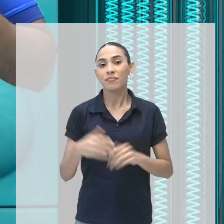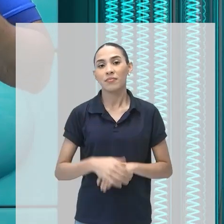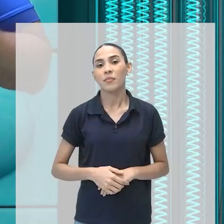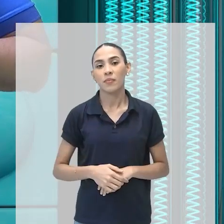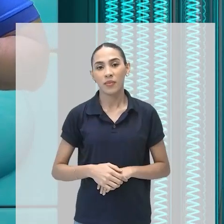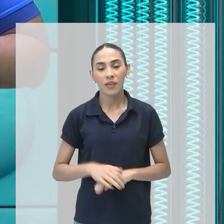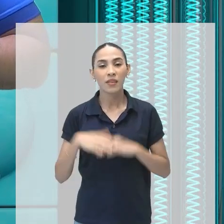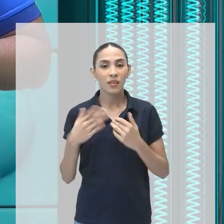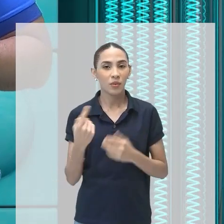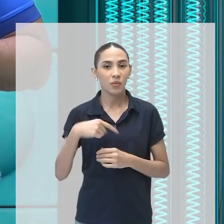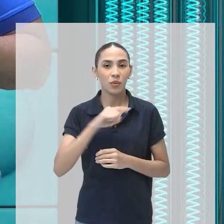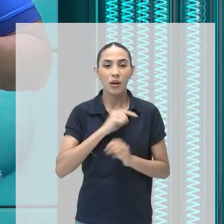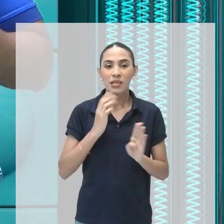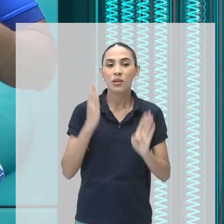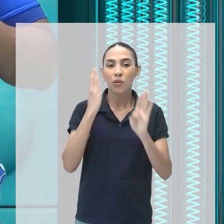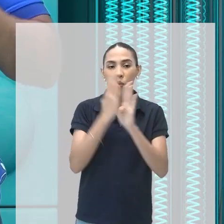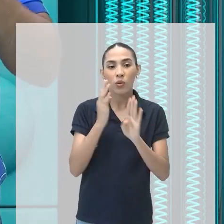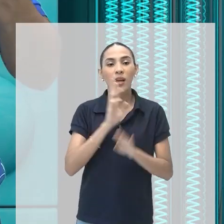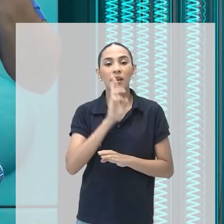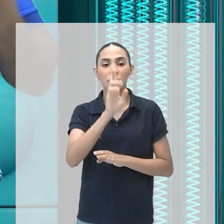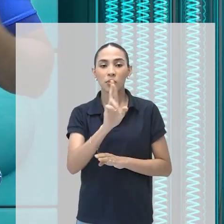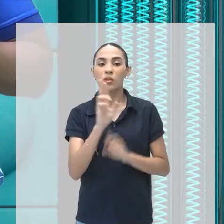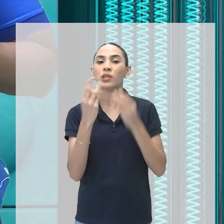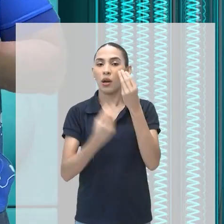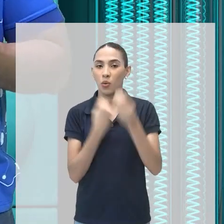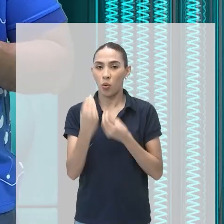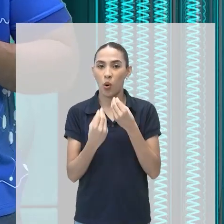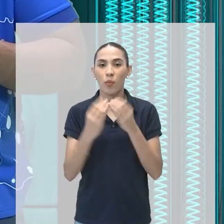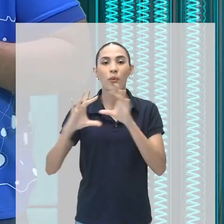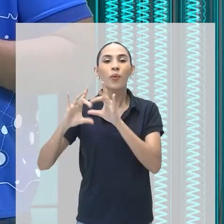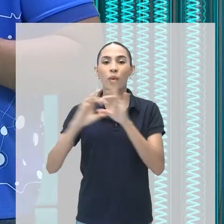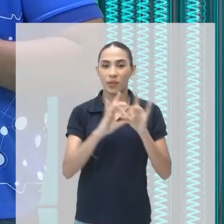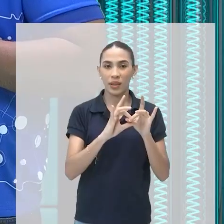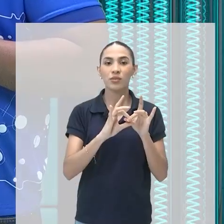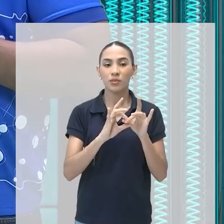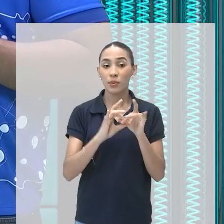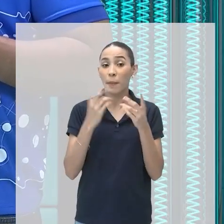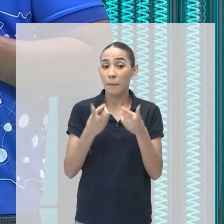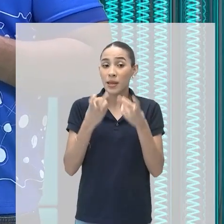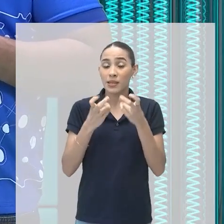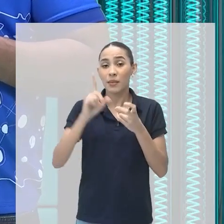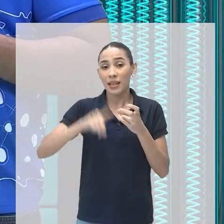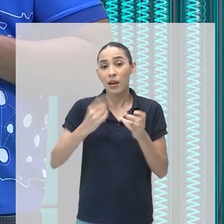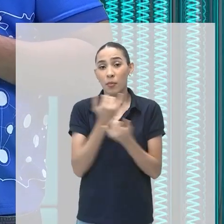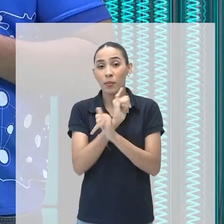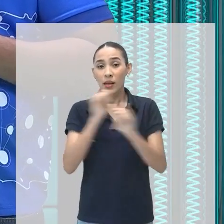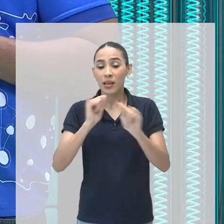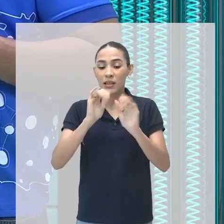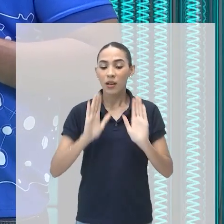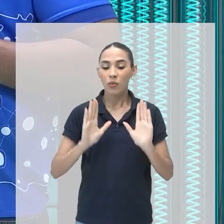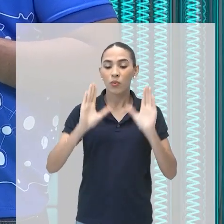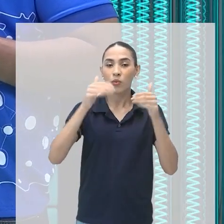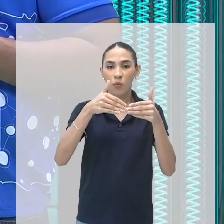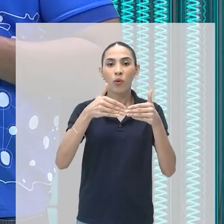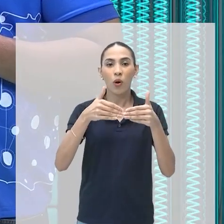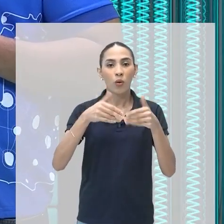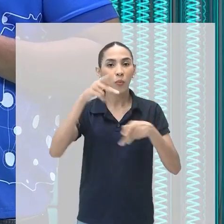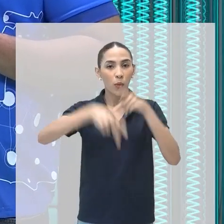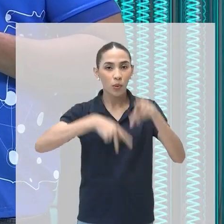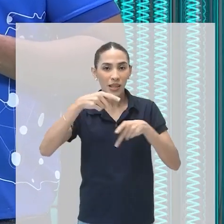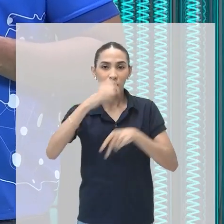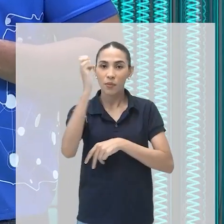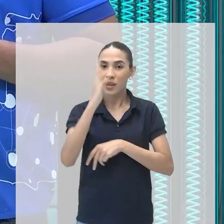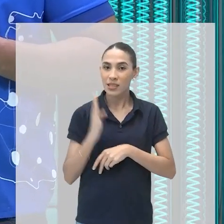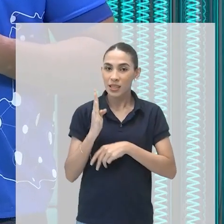claro, a gente encontra essa resposta pelo contexto, ok? Perceba que é uma propaganda direcionada para a população